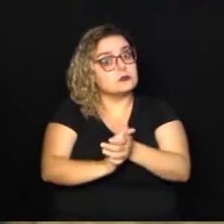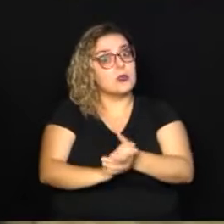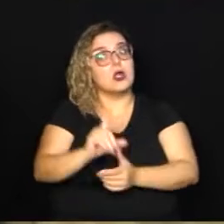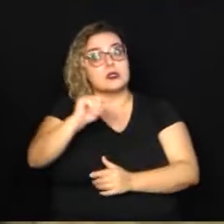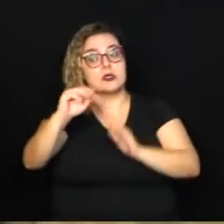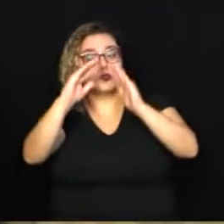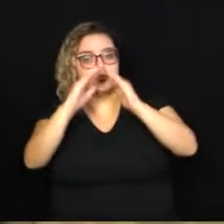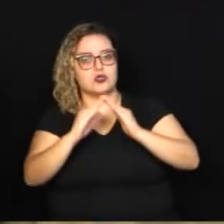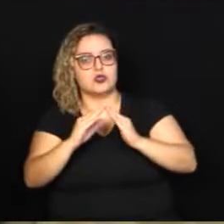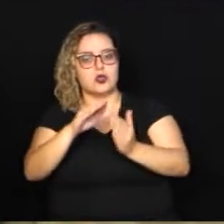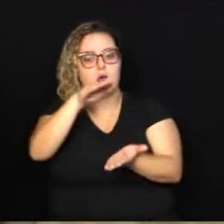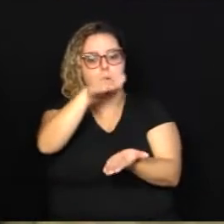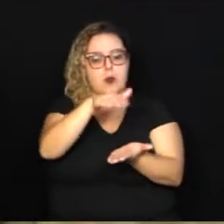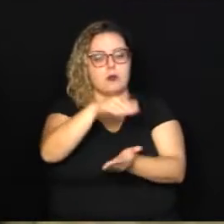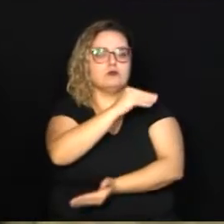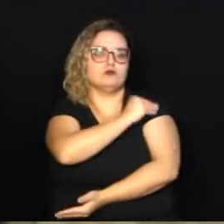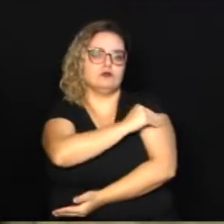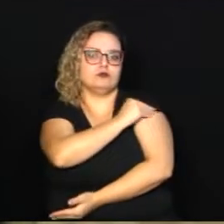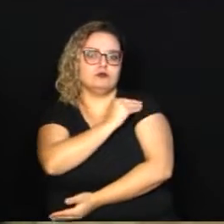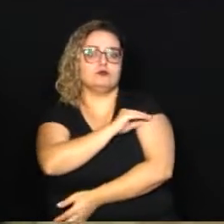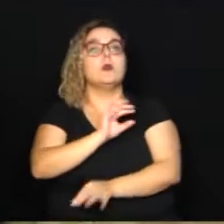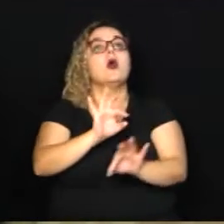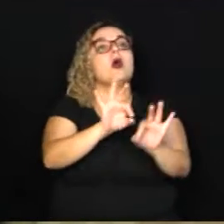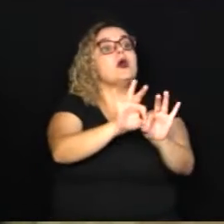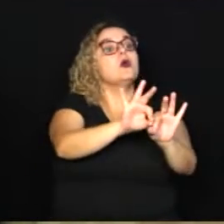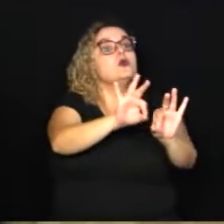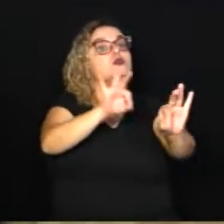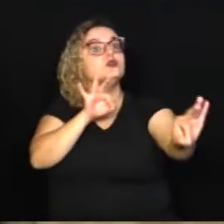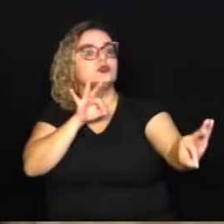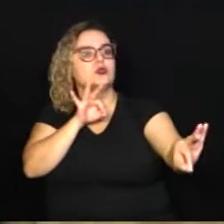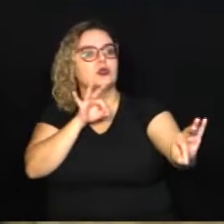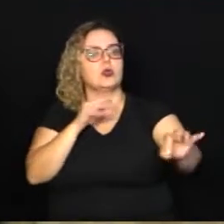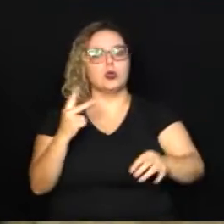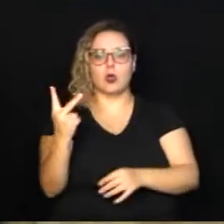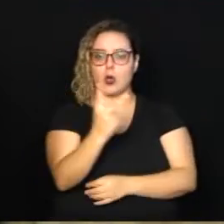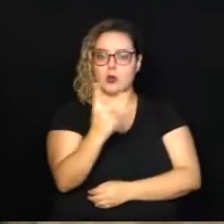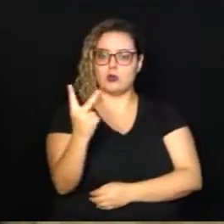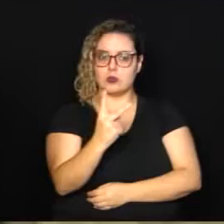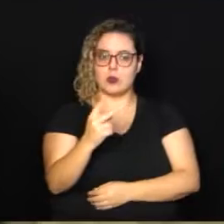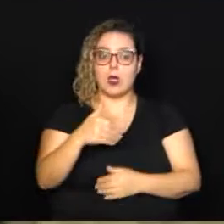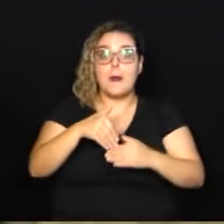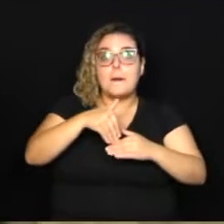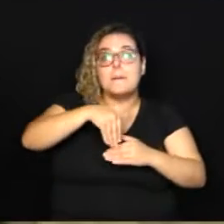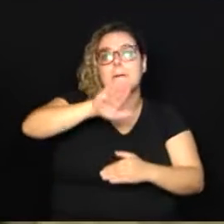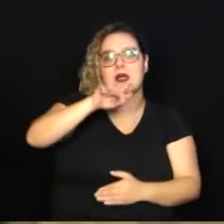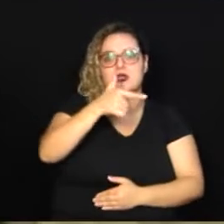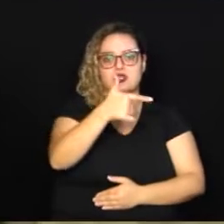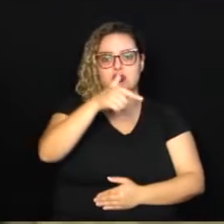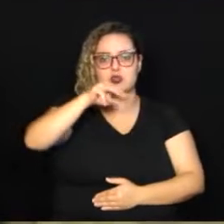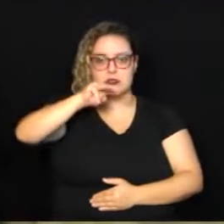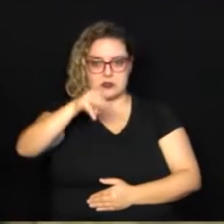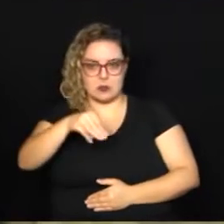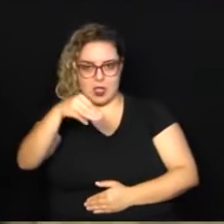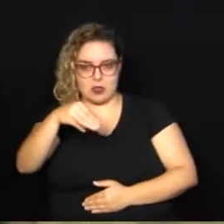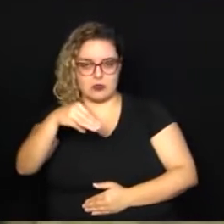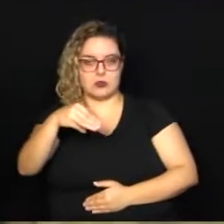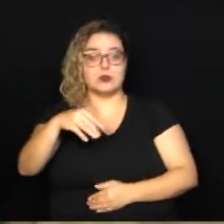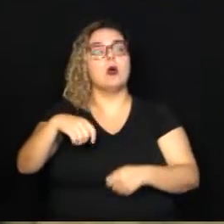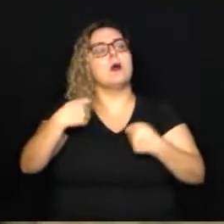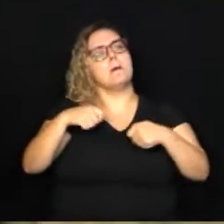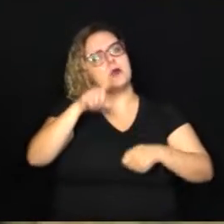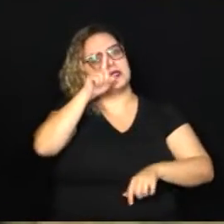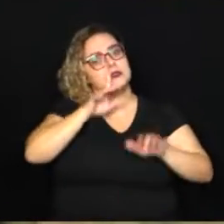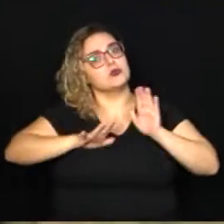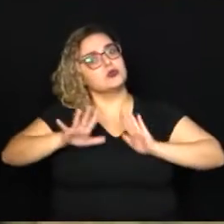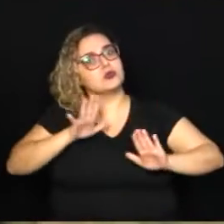gel. Distanciamento pessoal, que nem eu e a Mir nós estamos fazendo, mais de 2 metros. Precisa se cuidar, porque nós